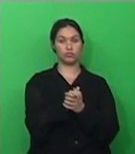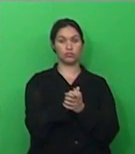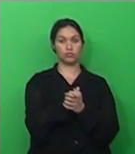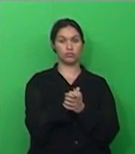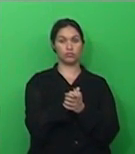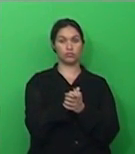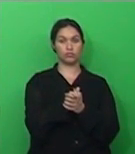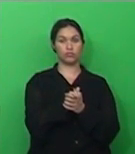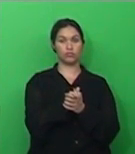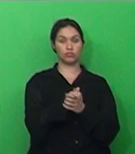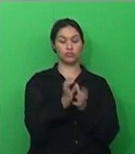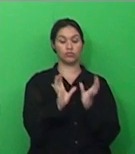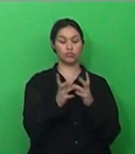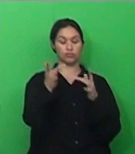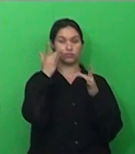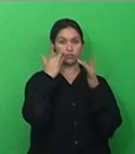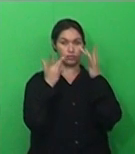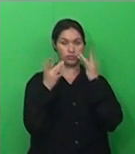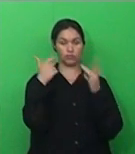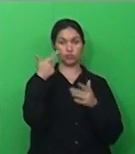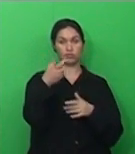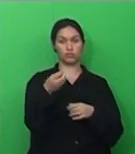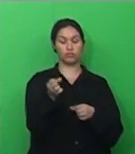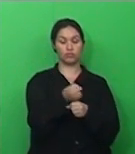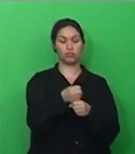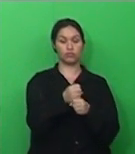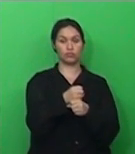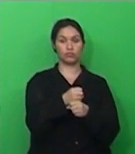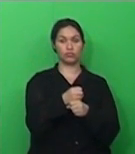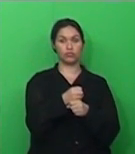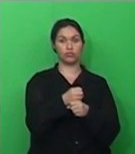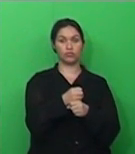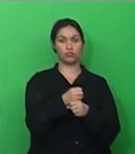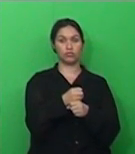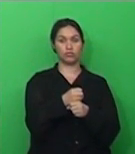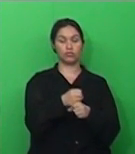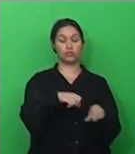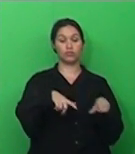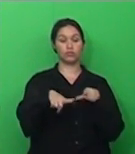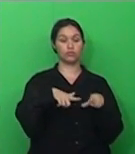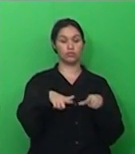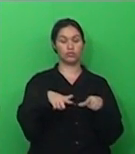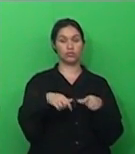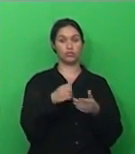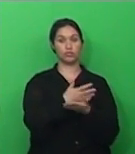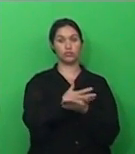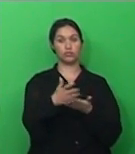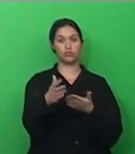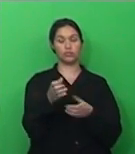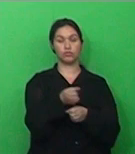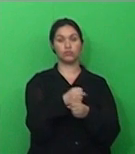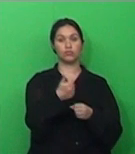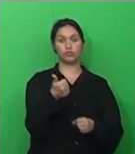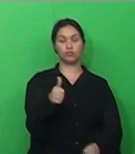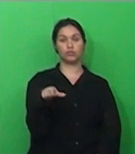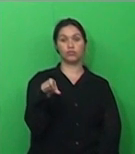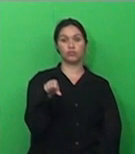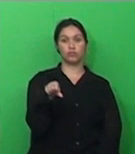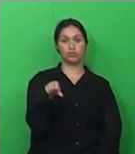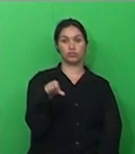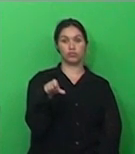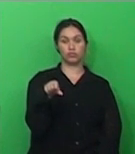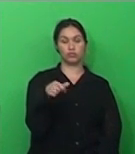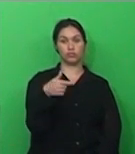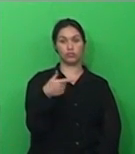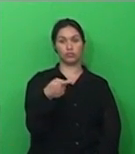pelos 20 anos de atividades. O grupo nasceu em 1997, quando Ionara Marques e